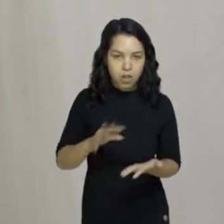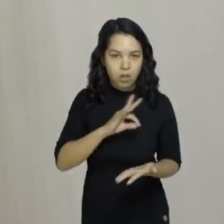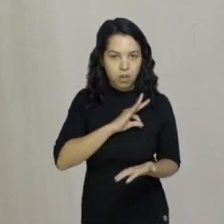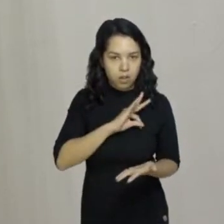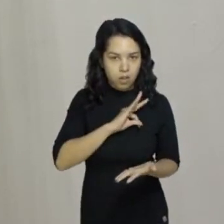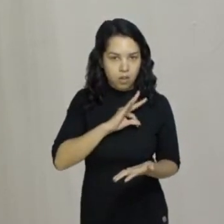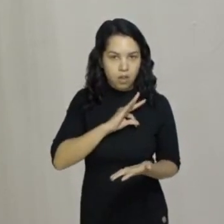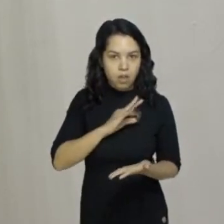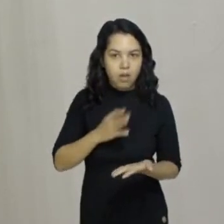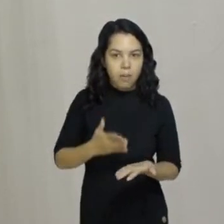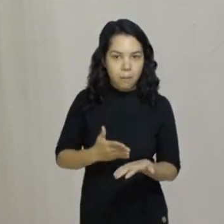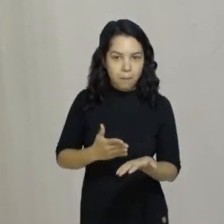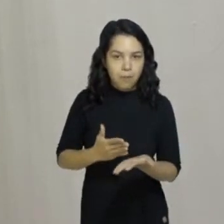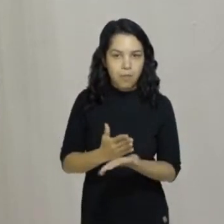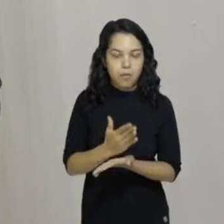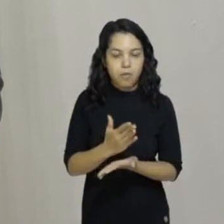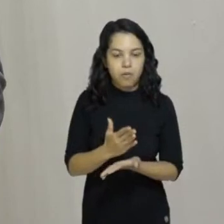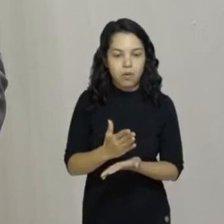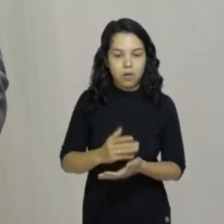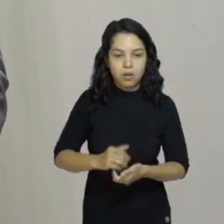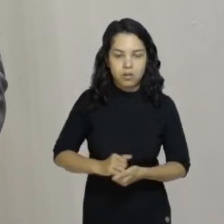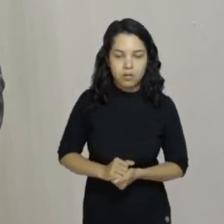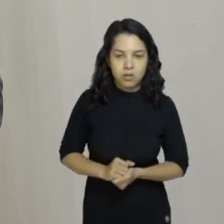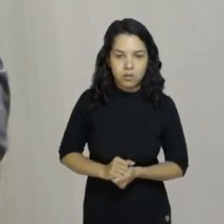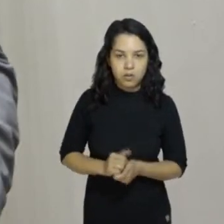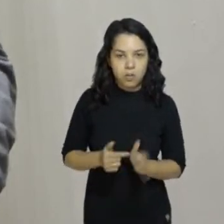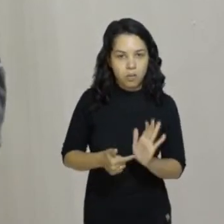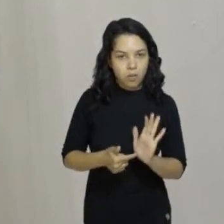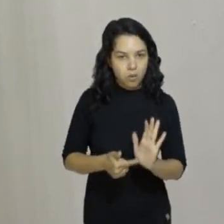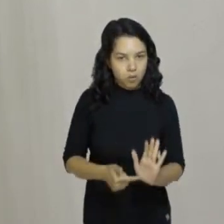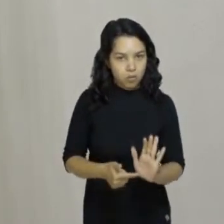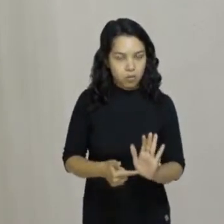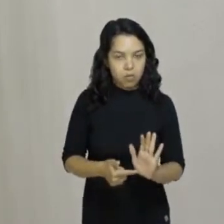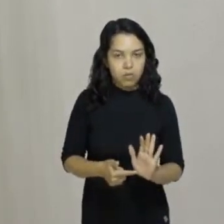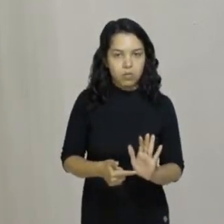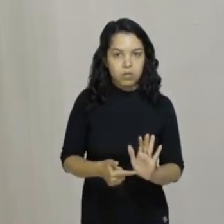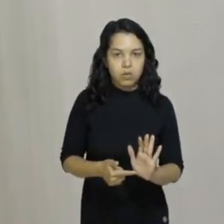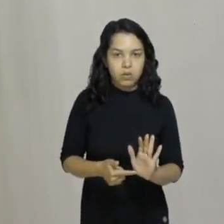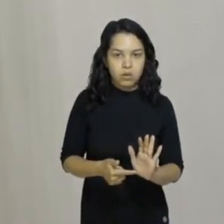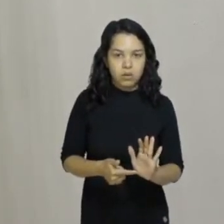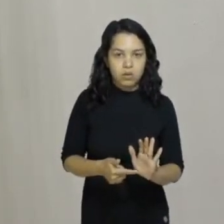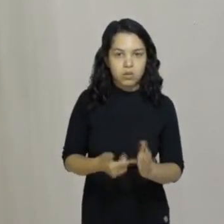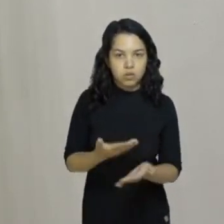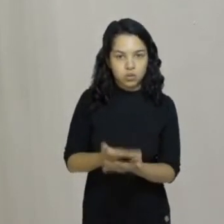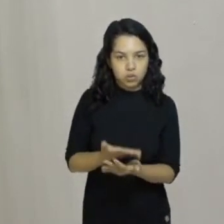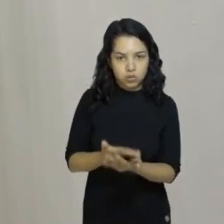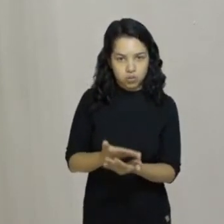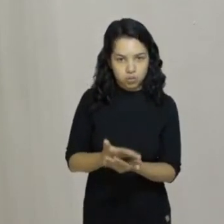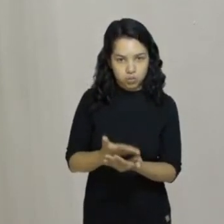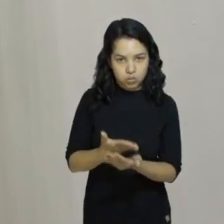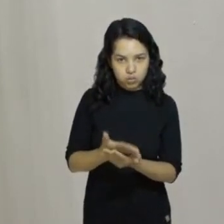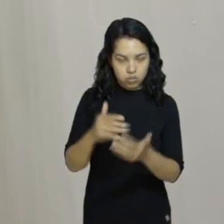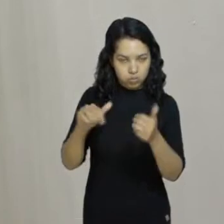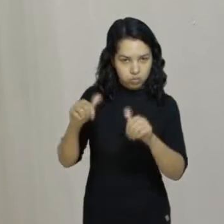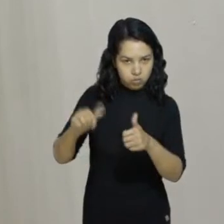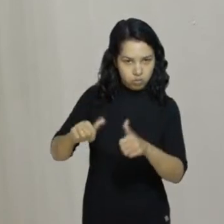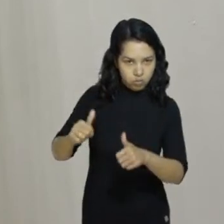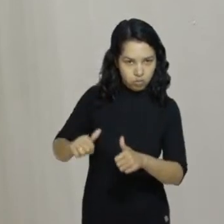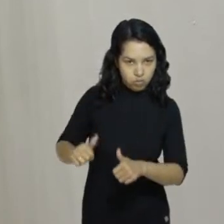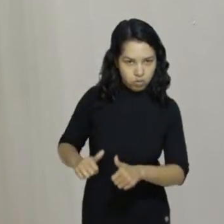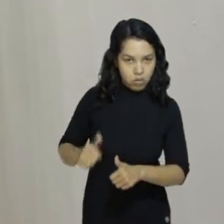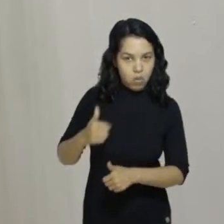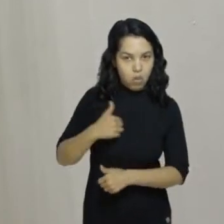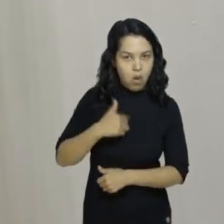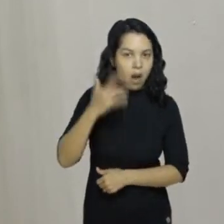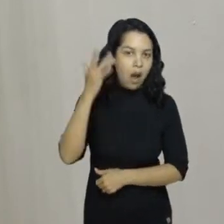aprovar poderem mostrar e poder Expor os seus estudos analíticos e não o eu